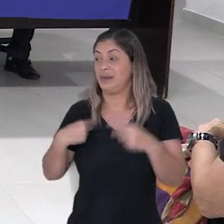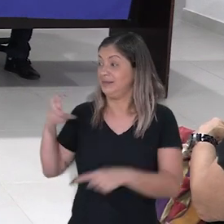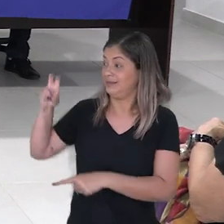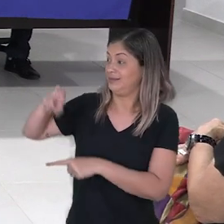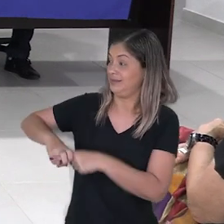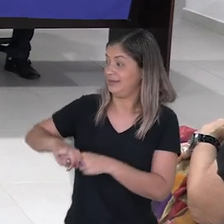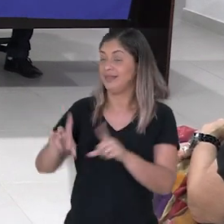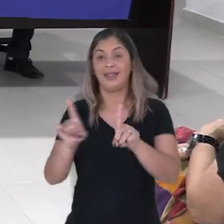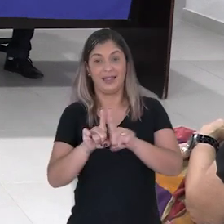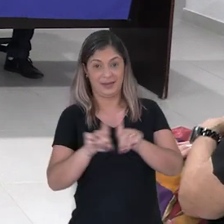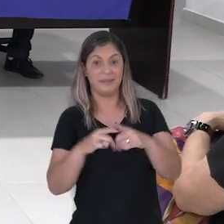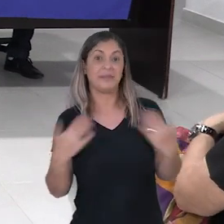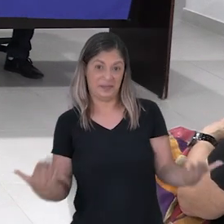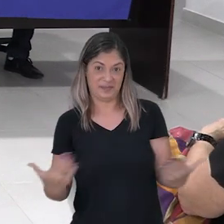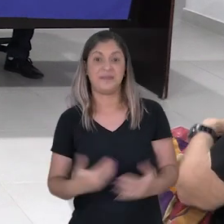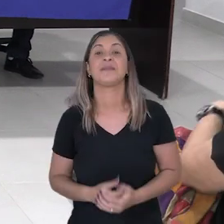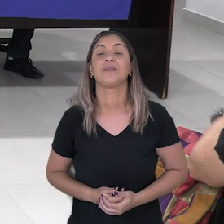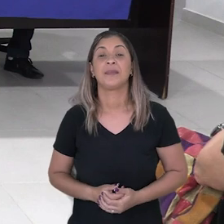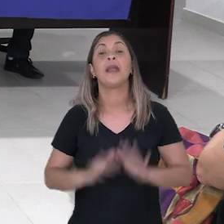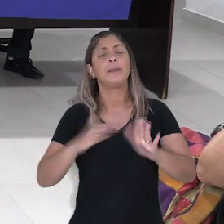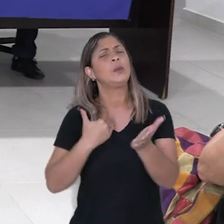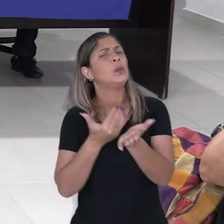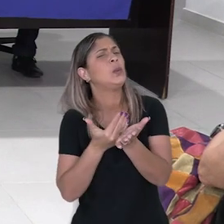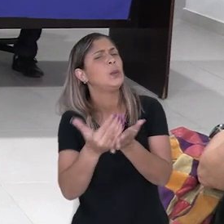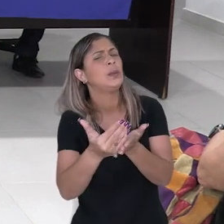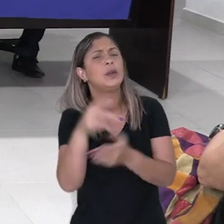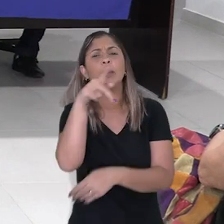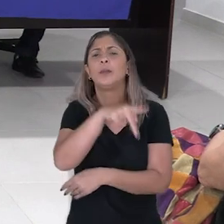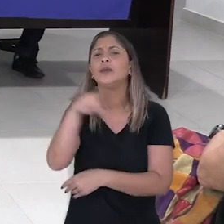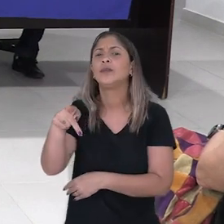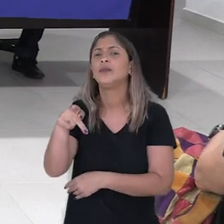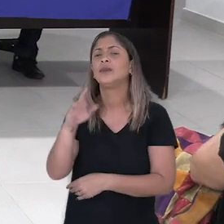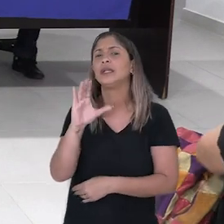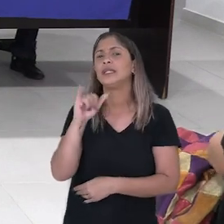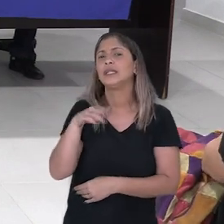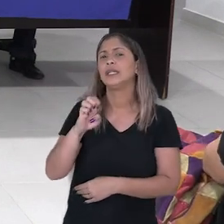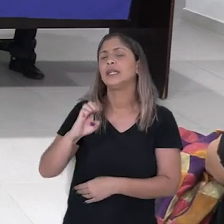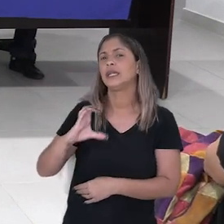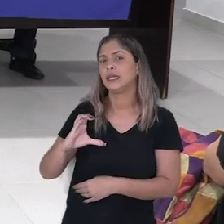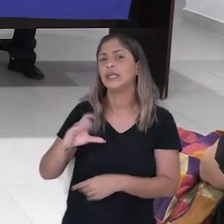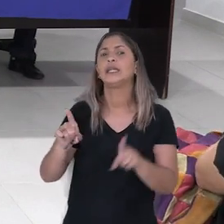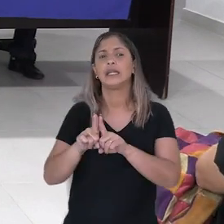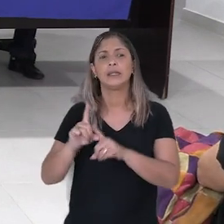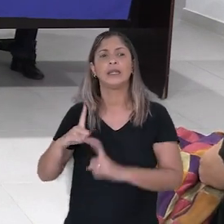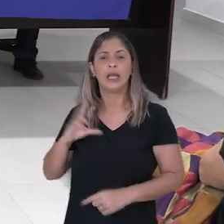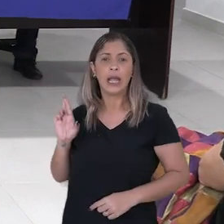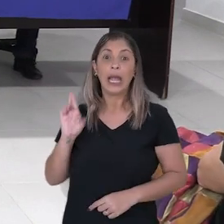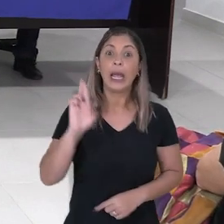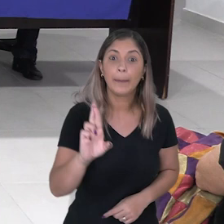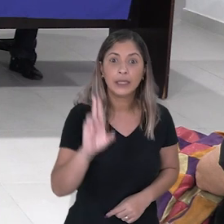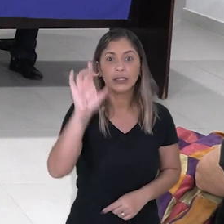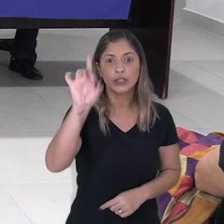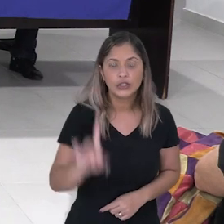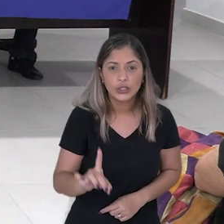sentar. Então, eu gostaria de começar com o professor Sinecker, que está representando a direção.